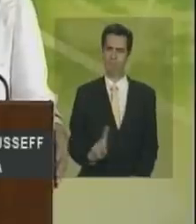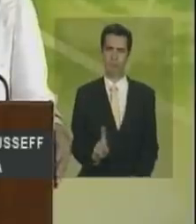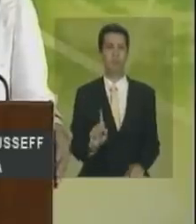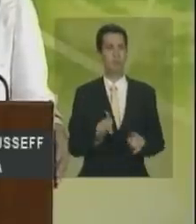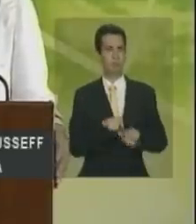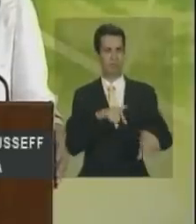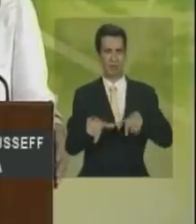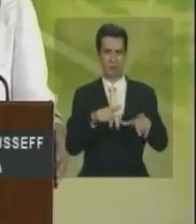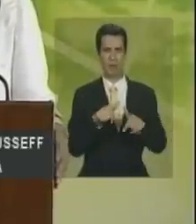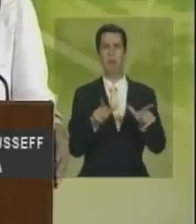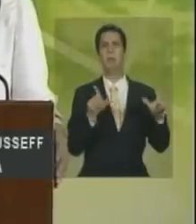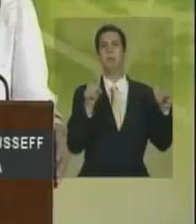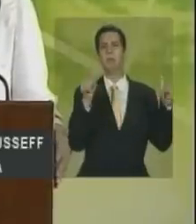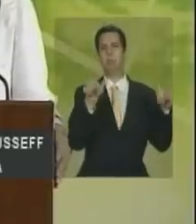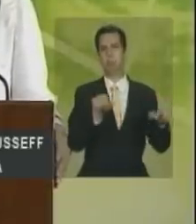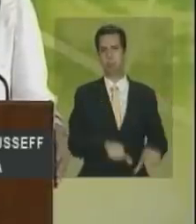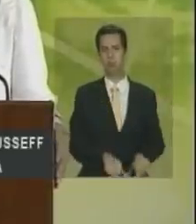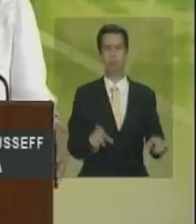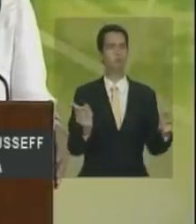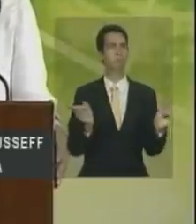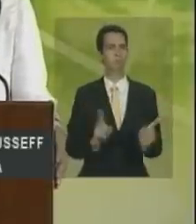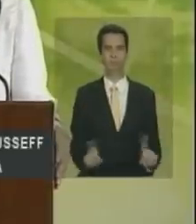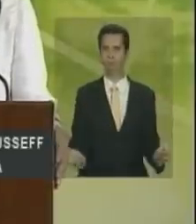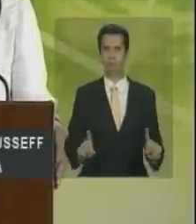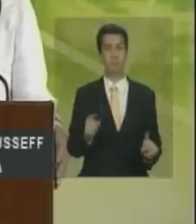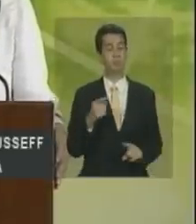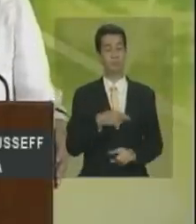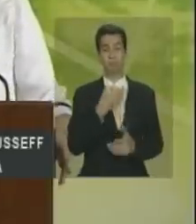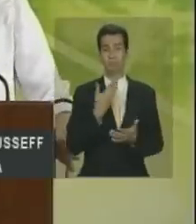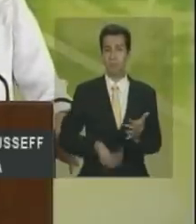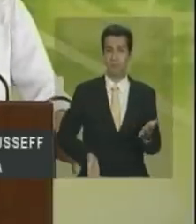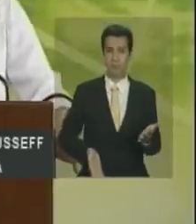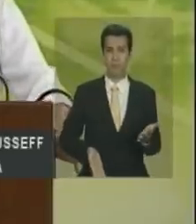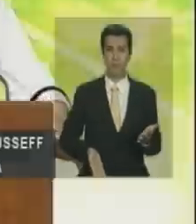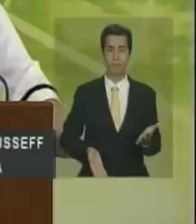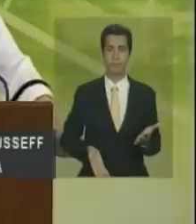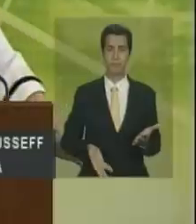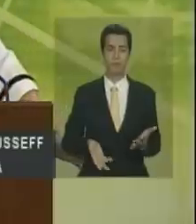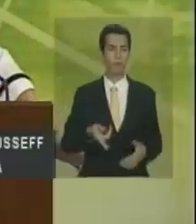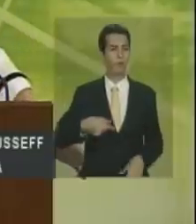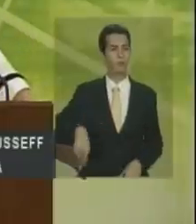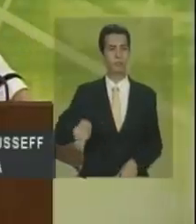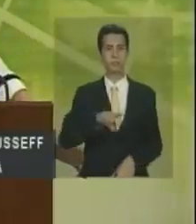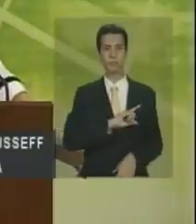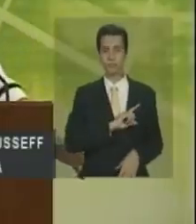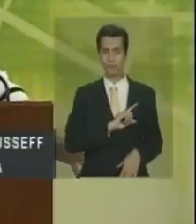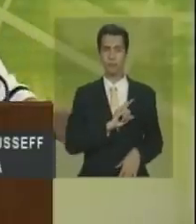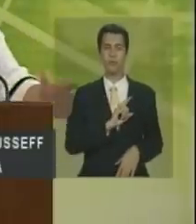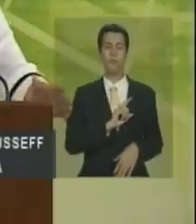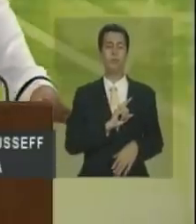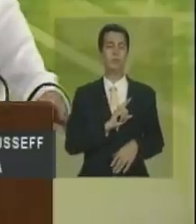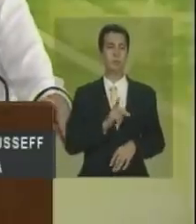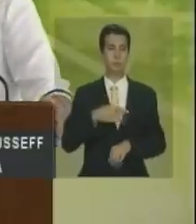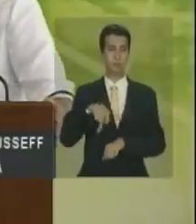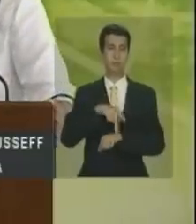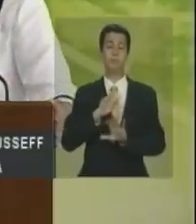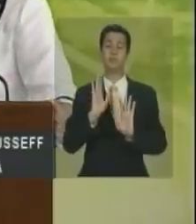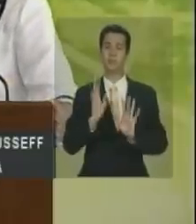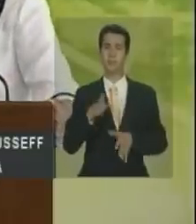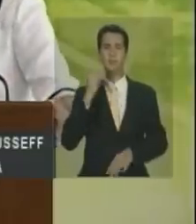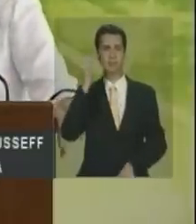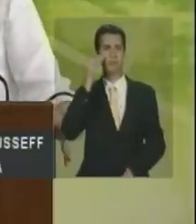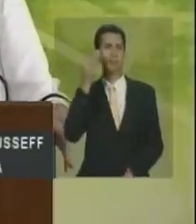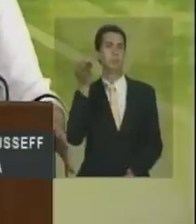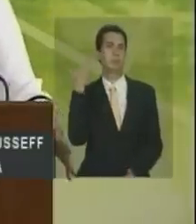Esta tem sido, para nós, a fórmula do fracasso. Quase todos os nossos países enfrentaram essa fórmula